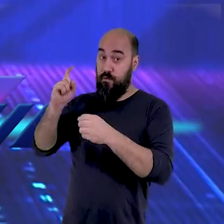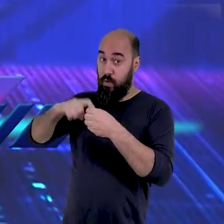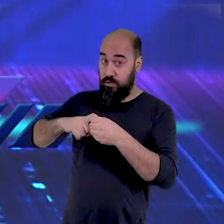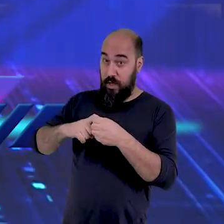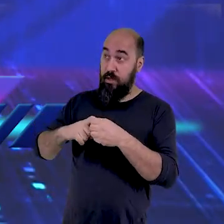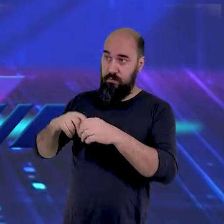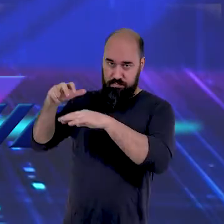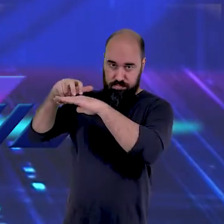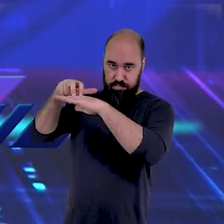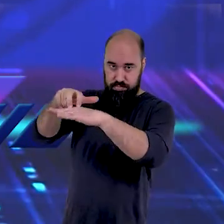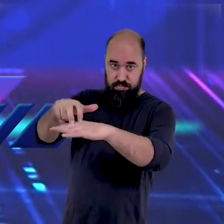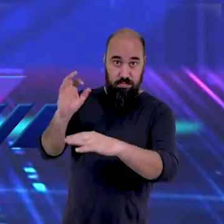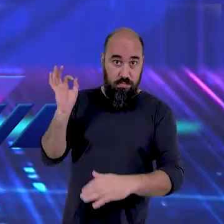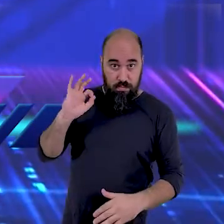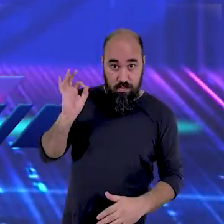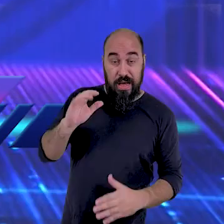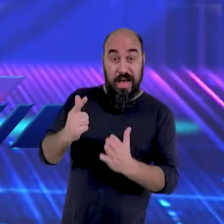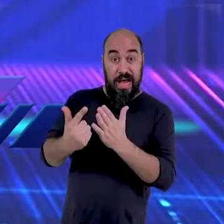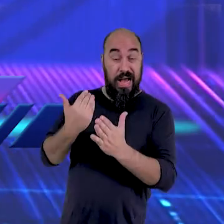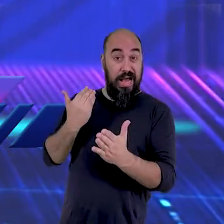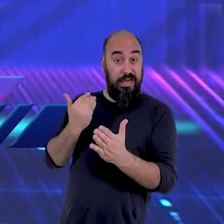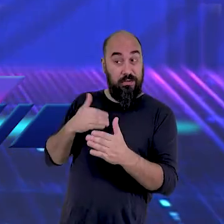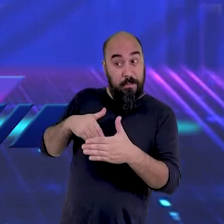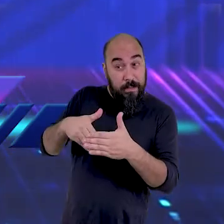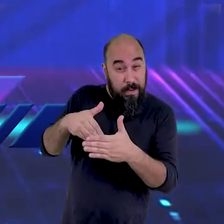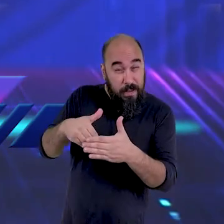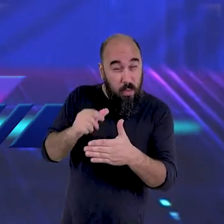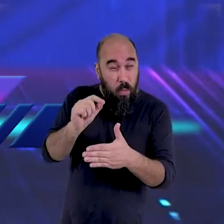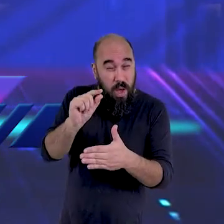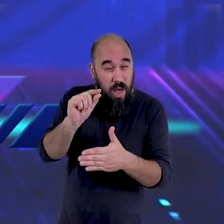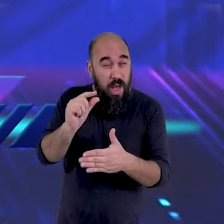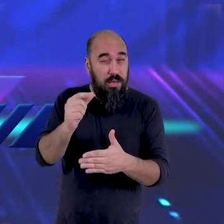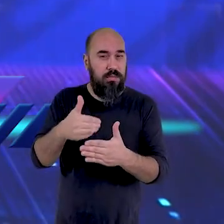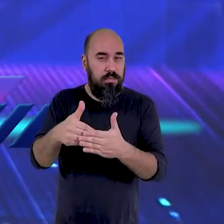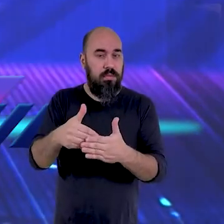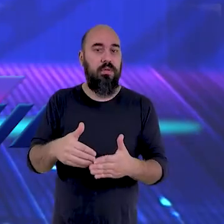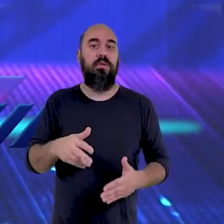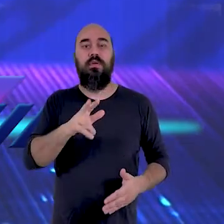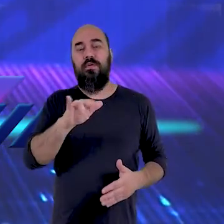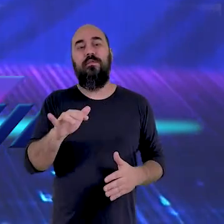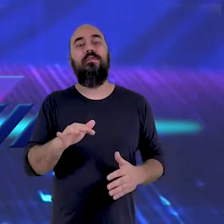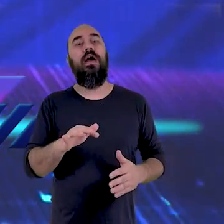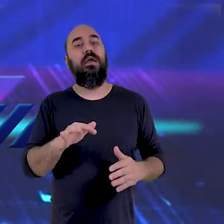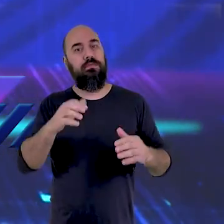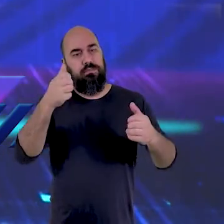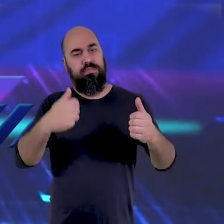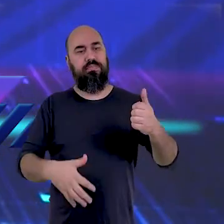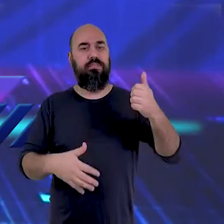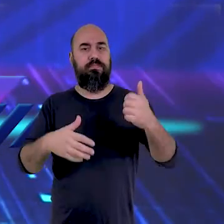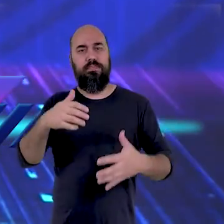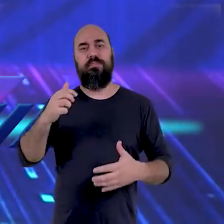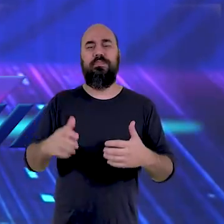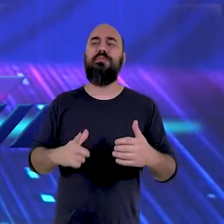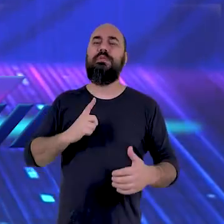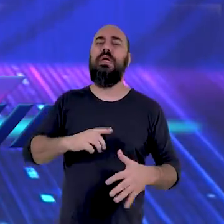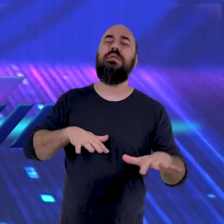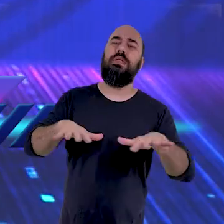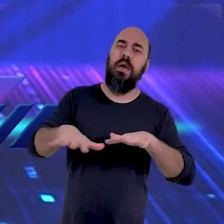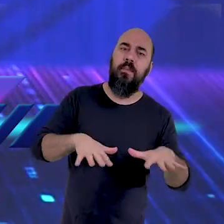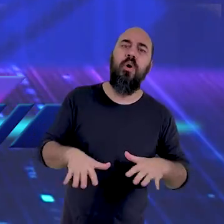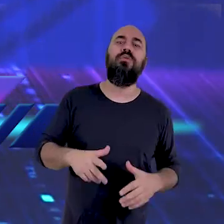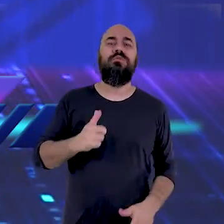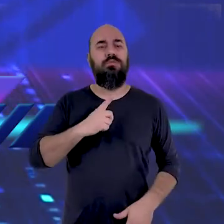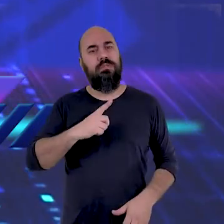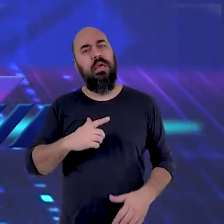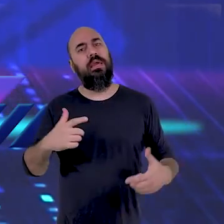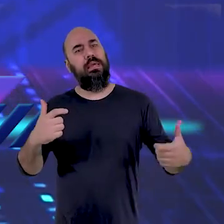guerra, rumor de guerra, mas não é o fim. E se levantará nação contra nação, mas ainda não é o fim. E haverá fomes e terremotos, mas ainda não é o fim. Tudo